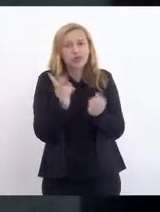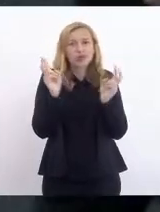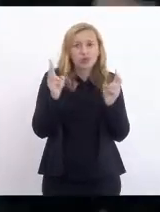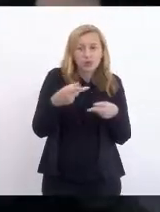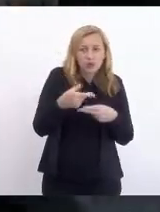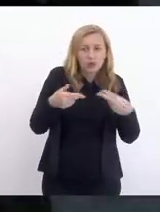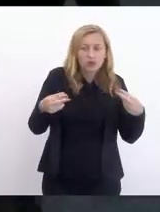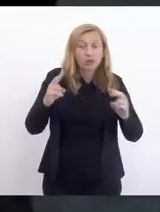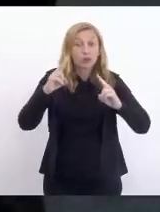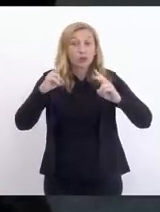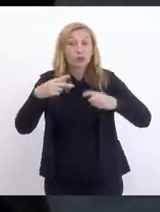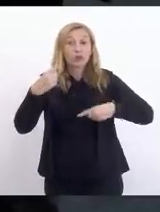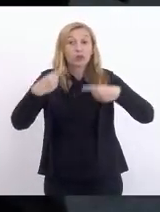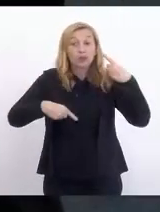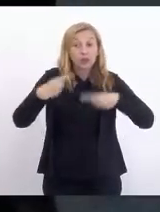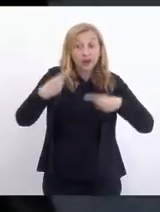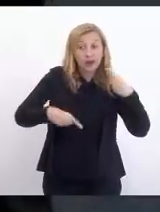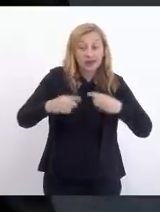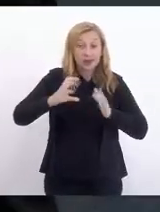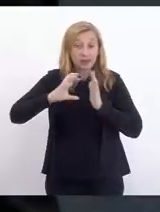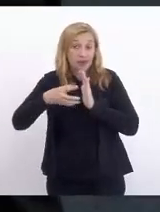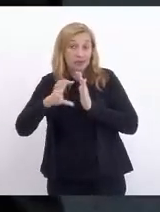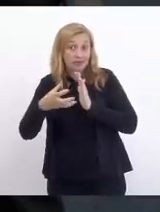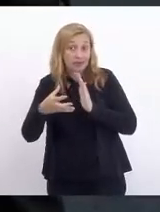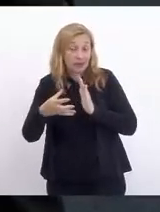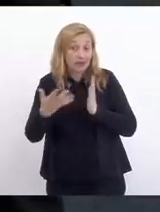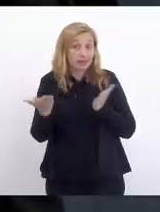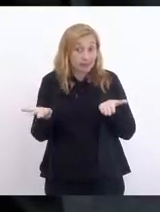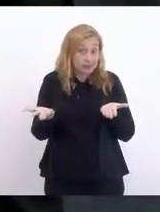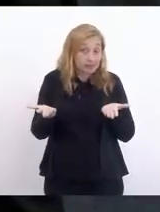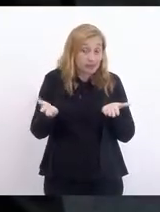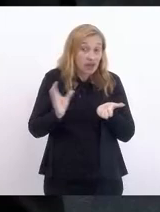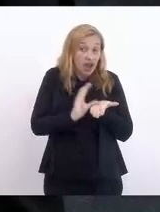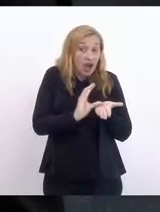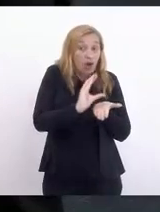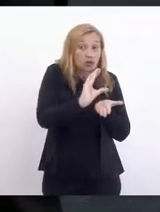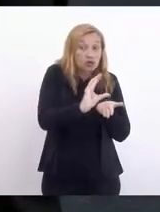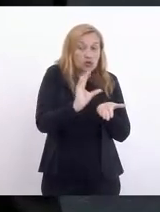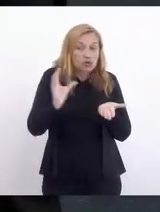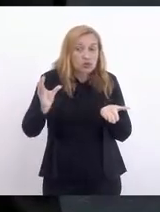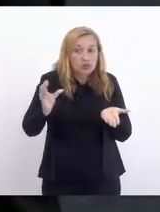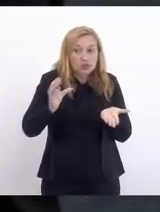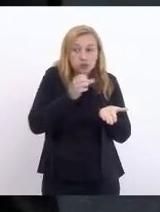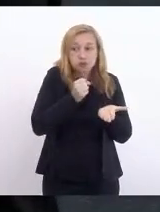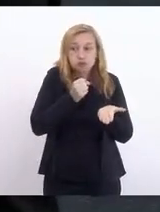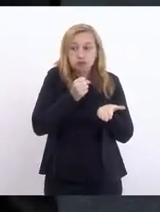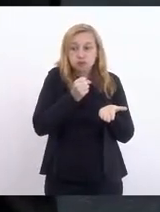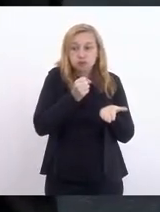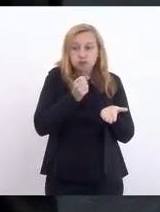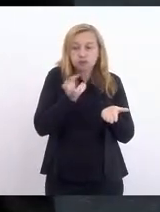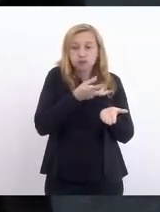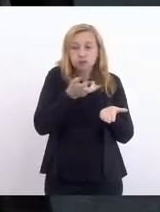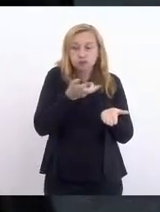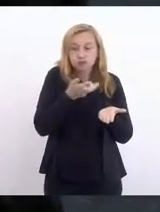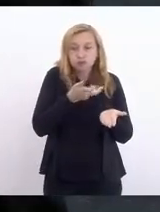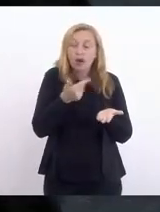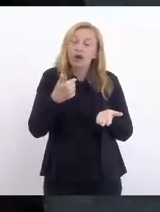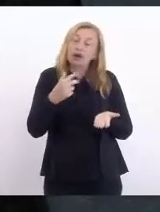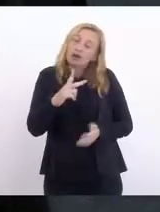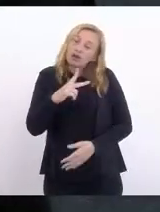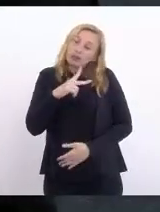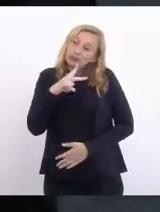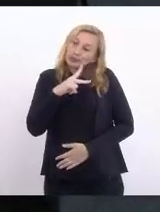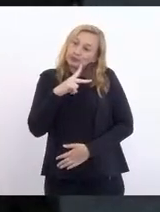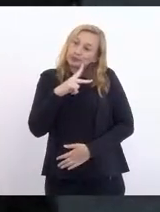políticos partidários de praxe trata-se de auxílio emergencial e eu